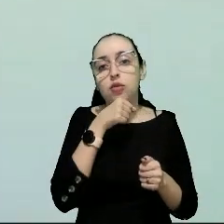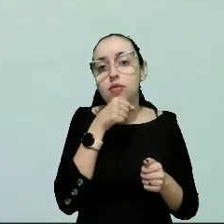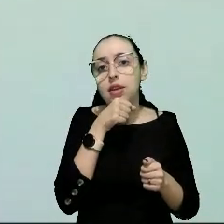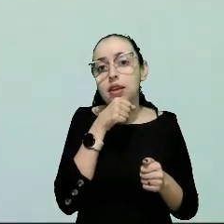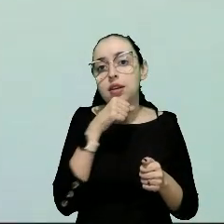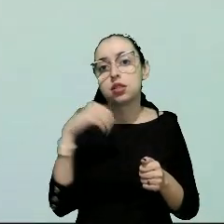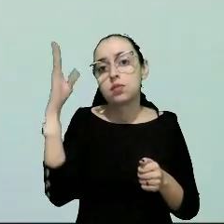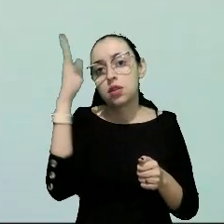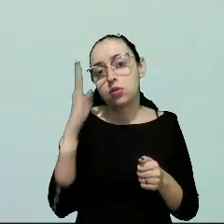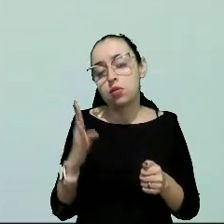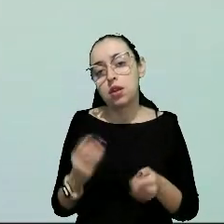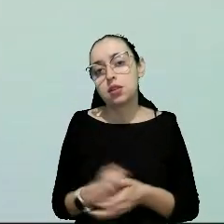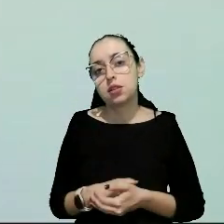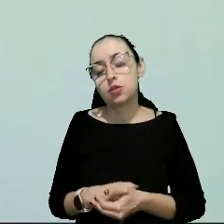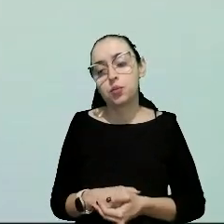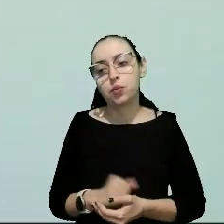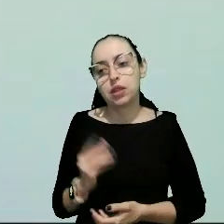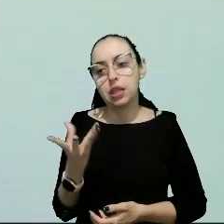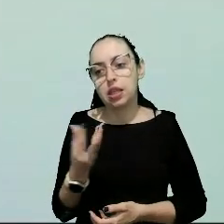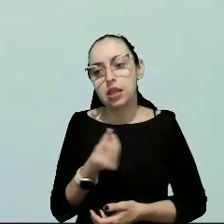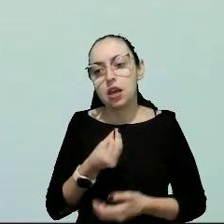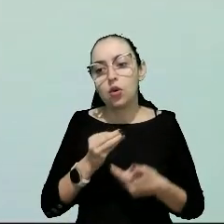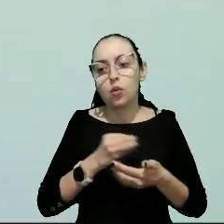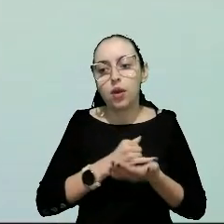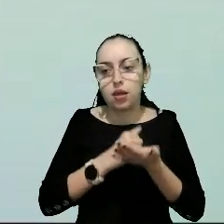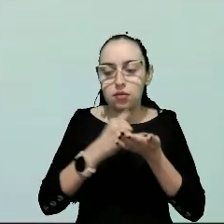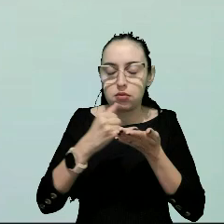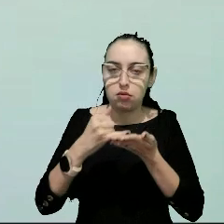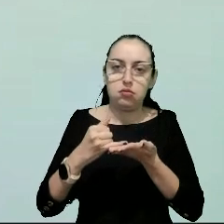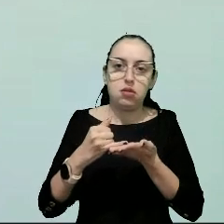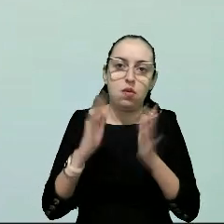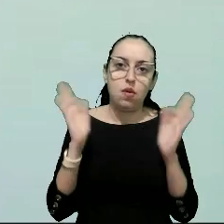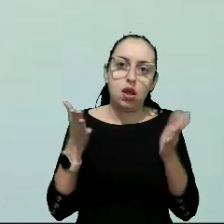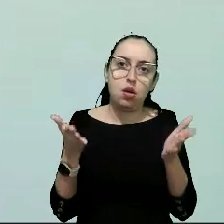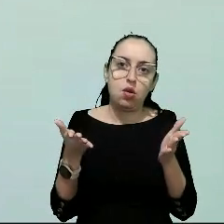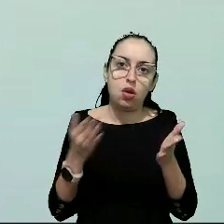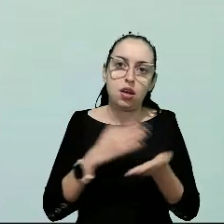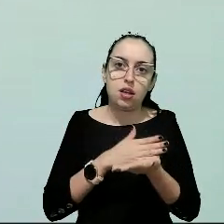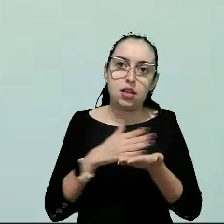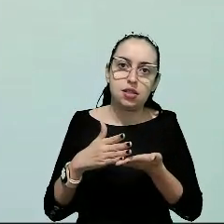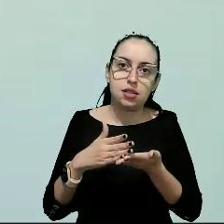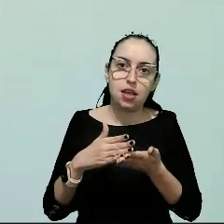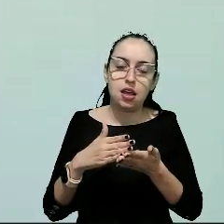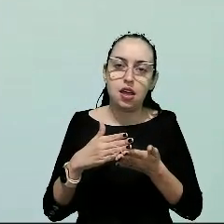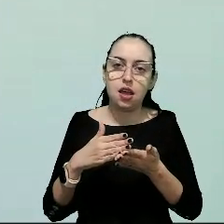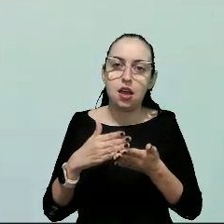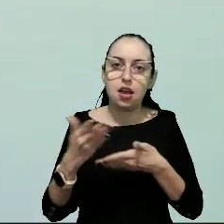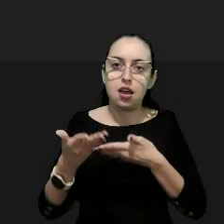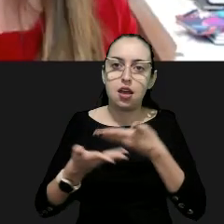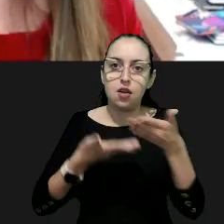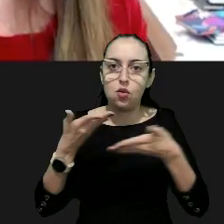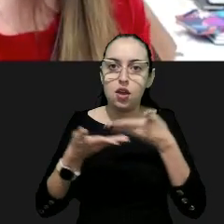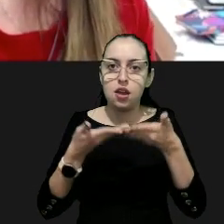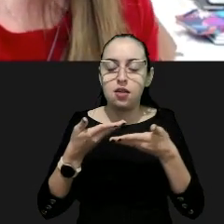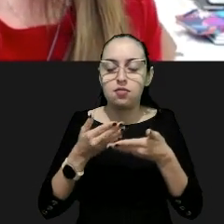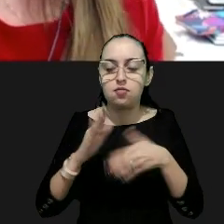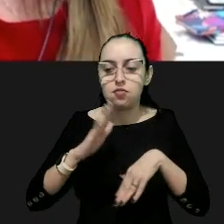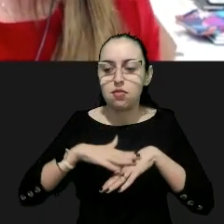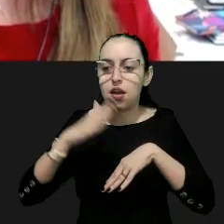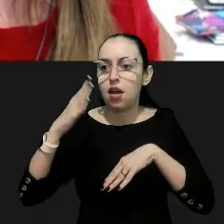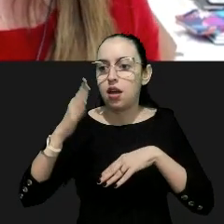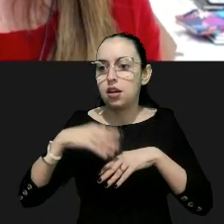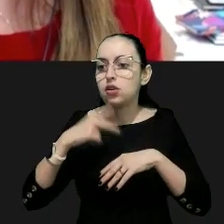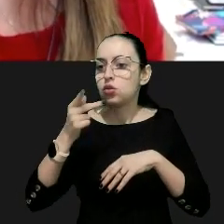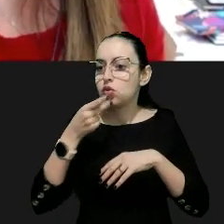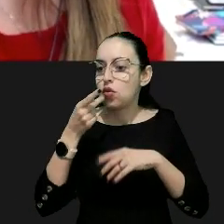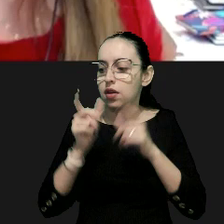do envelhecimento no Brasil. Então, essa é a minha introdução, para agora a gente começar a conversar, e tem muitas coisas que eu quero